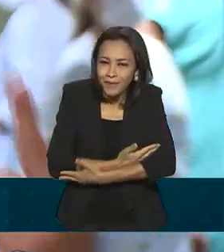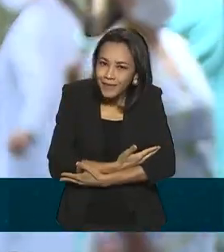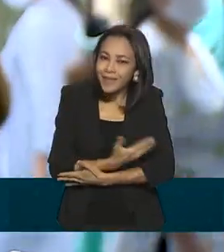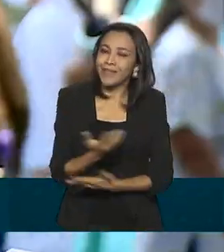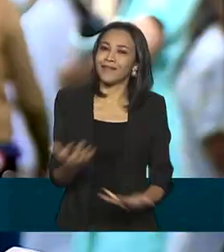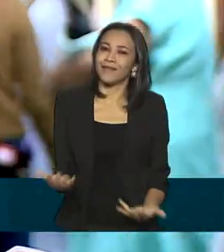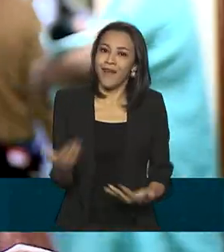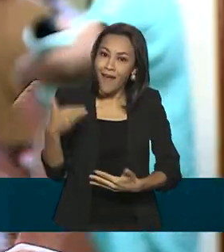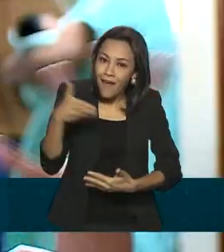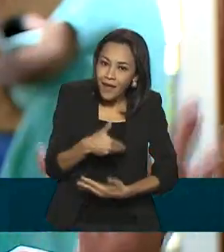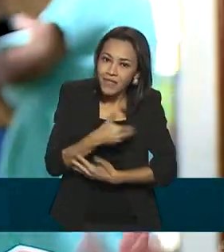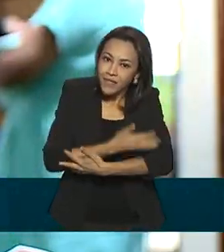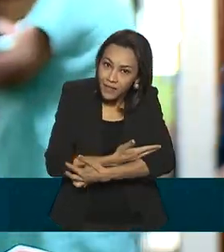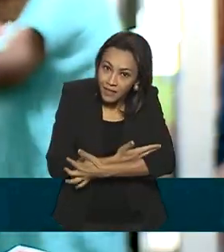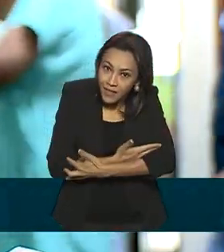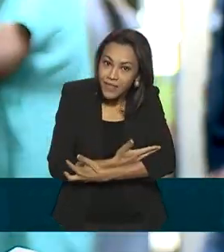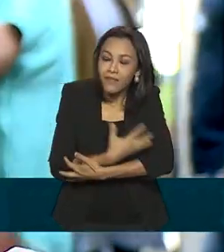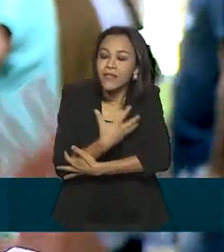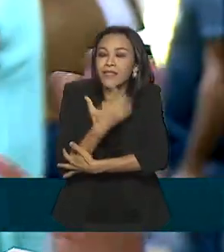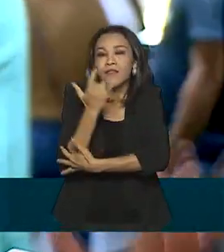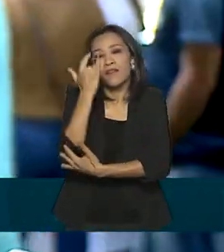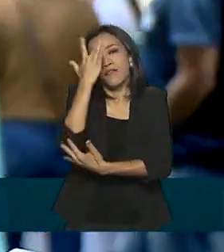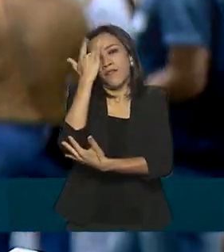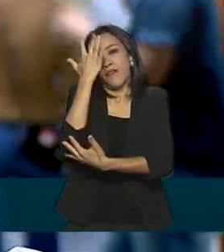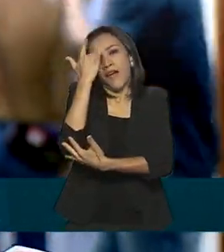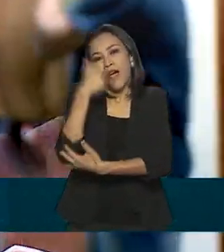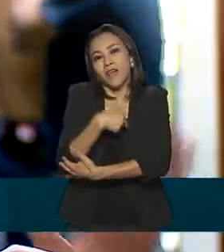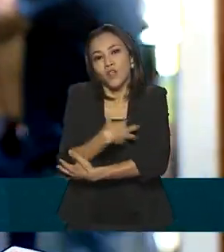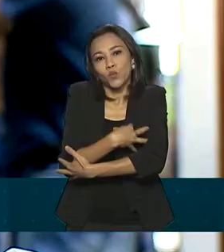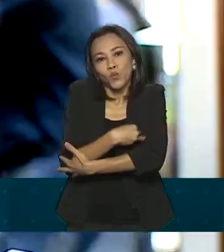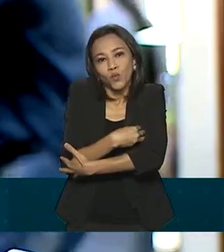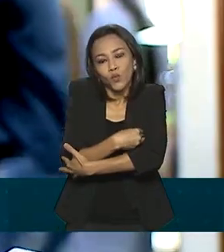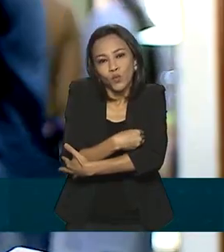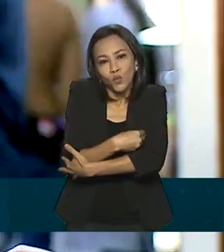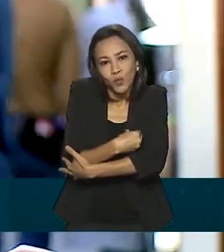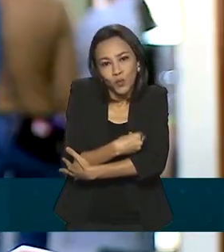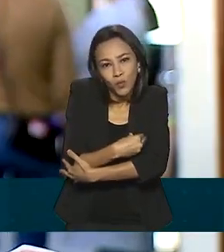Essa criança vai ter mais facilidade para nutrição, para aleitamento